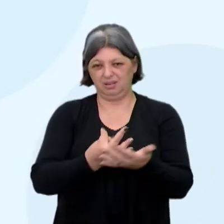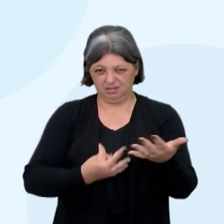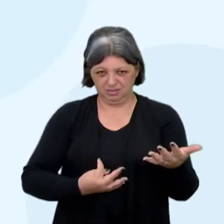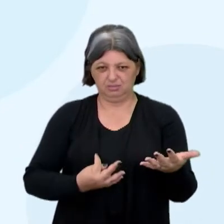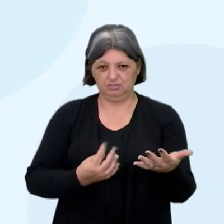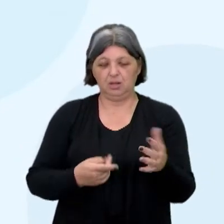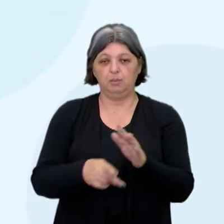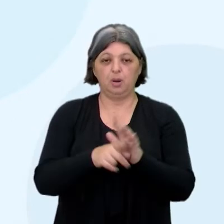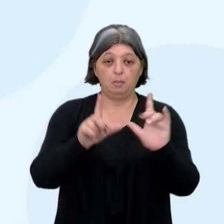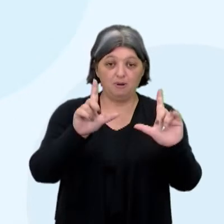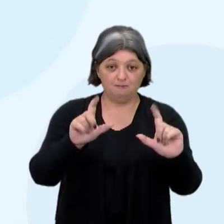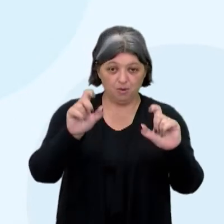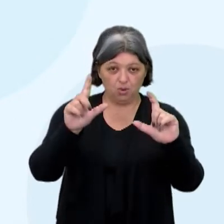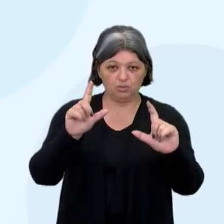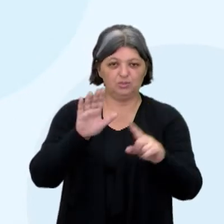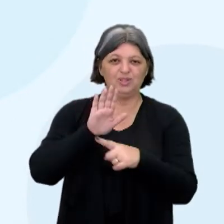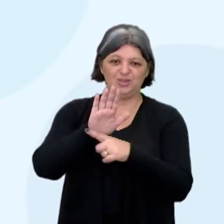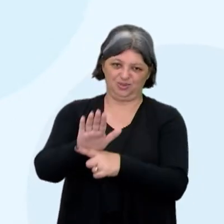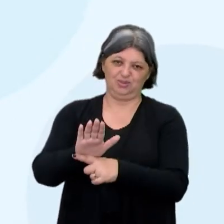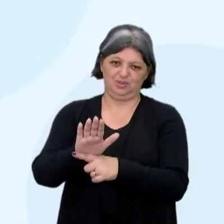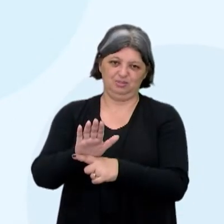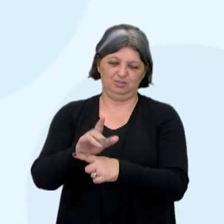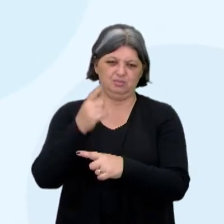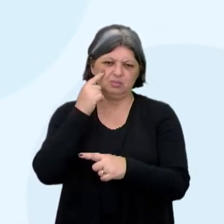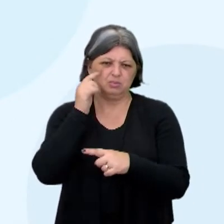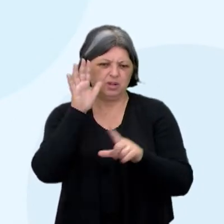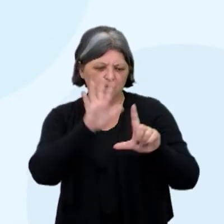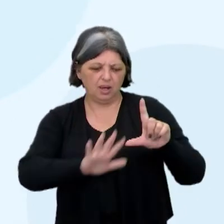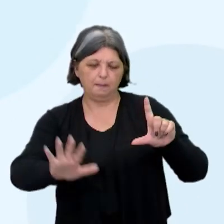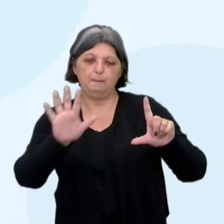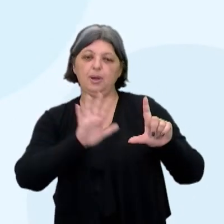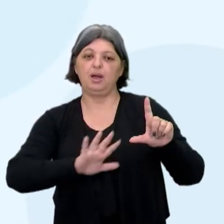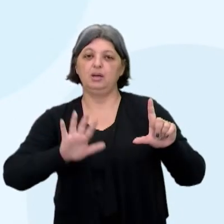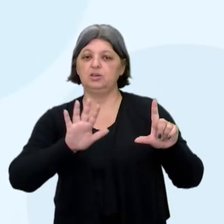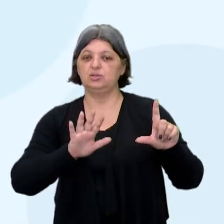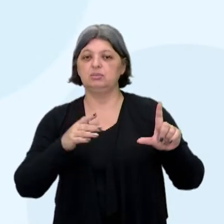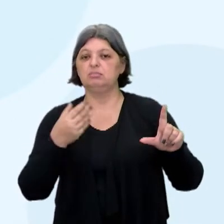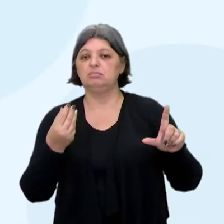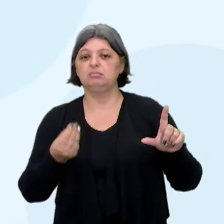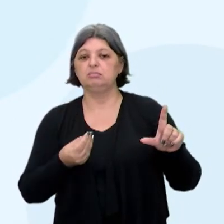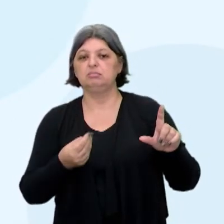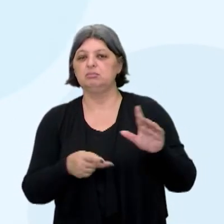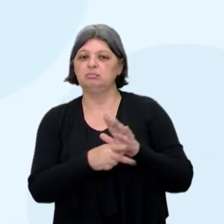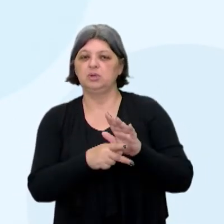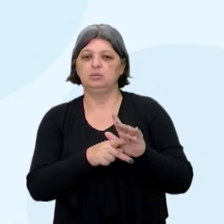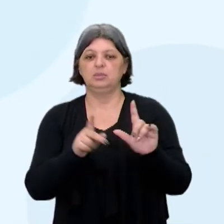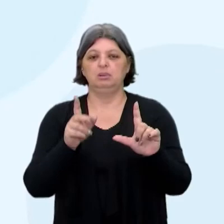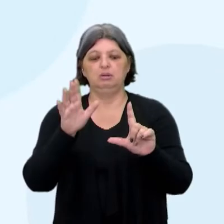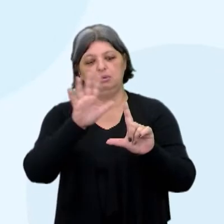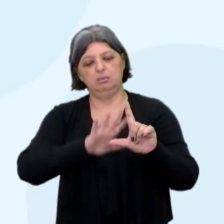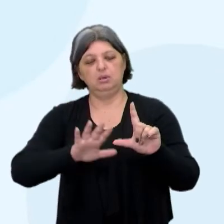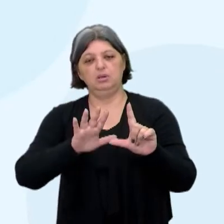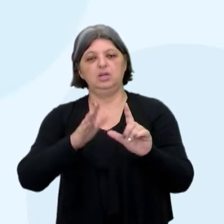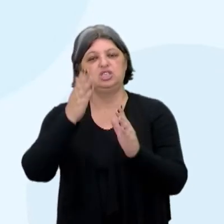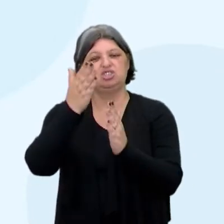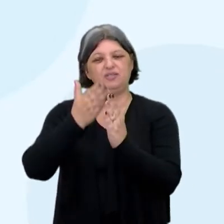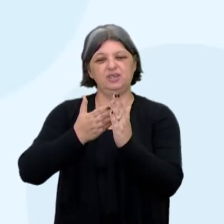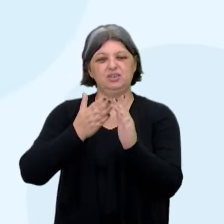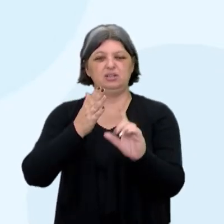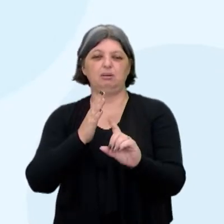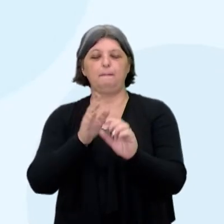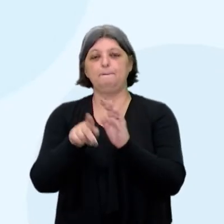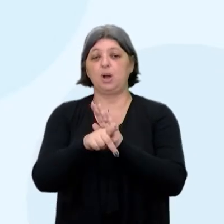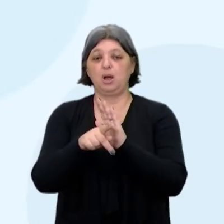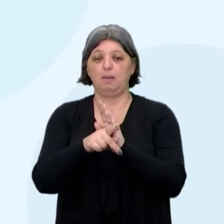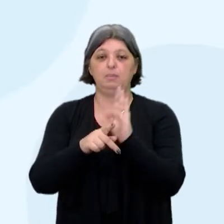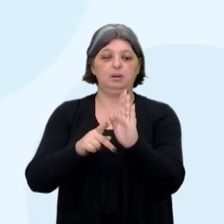ajudando. Então, por exemplo, só de você ver essa imagem, né, da parte seca e parte com o gramado, né,